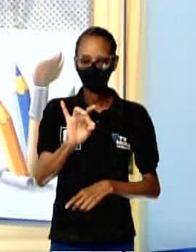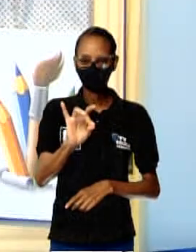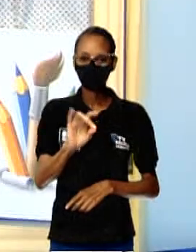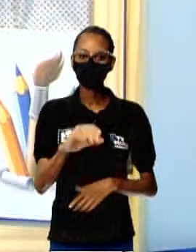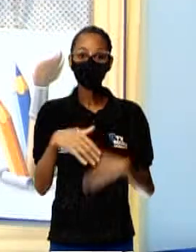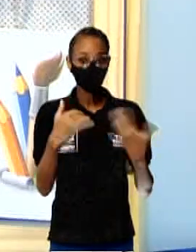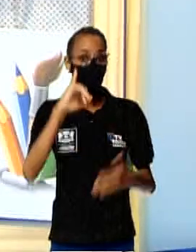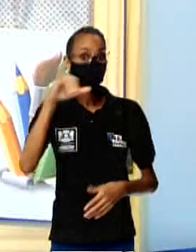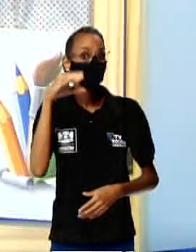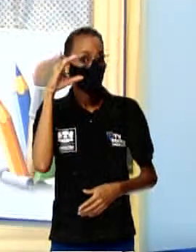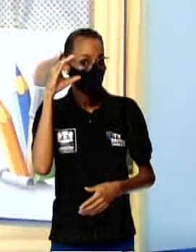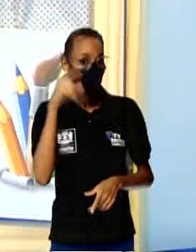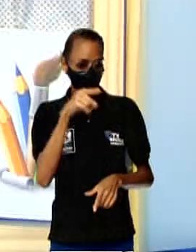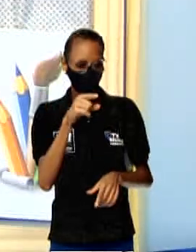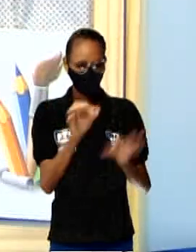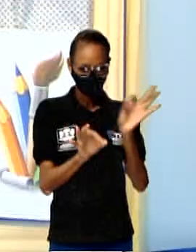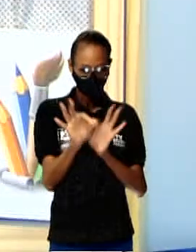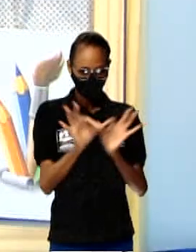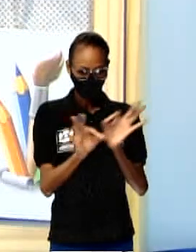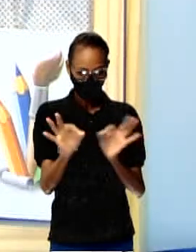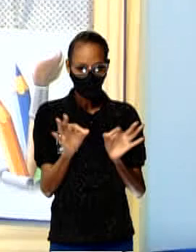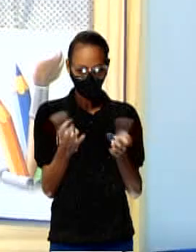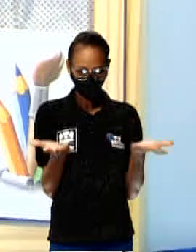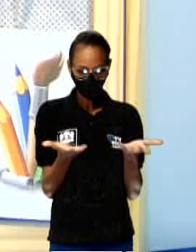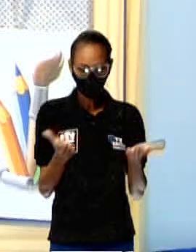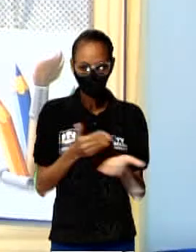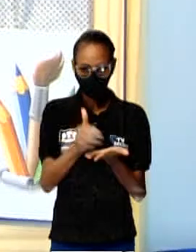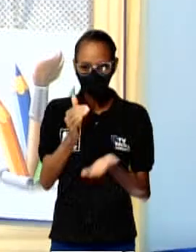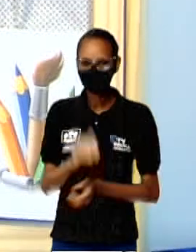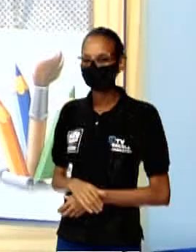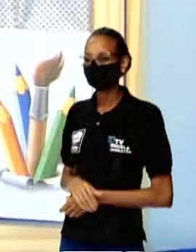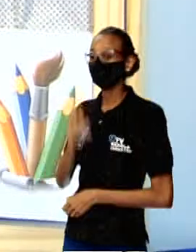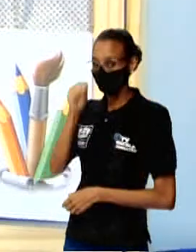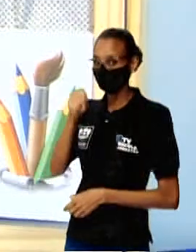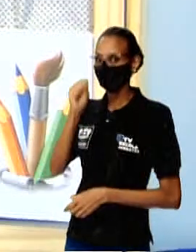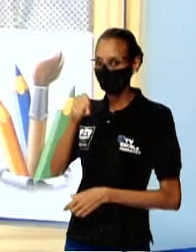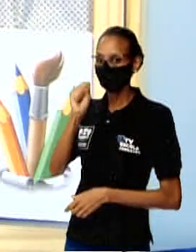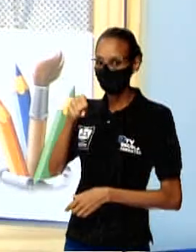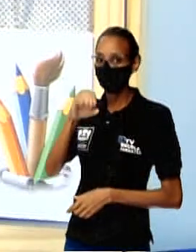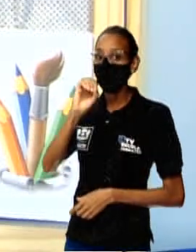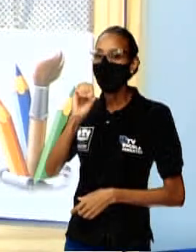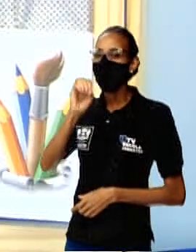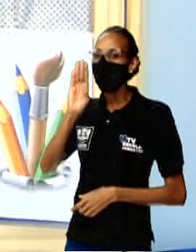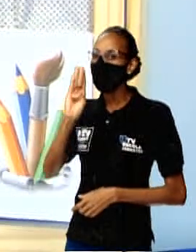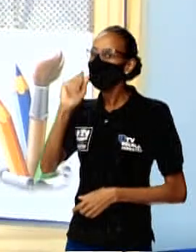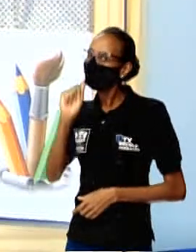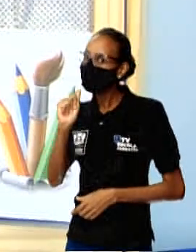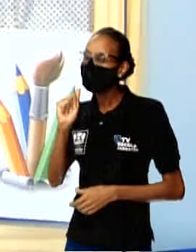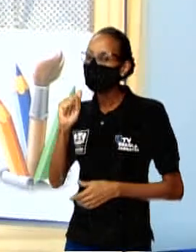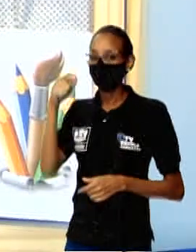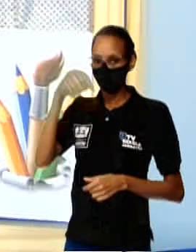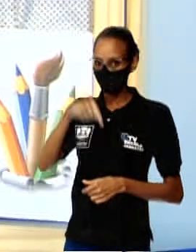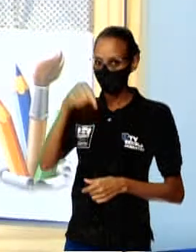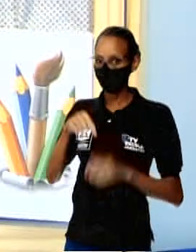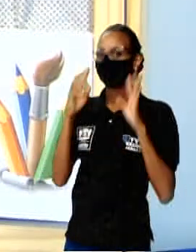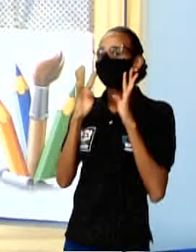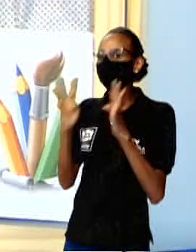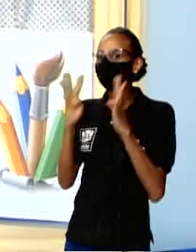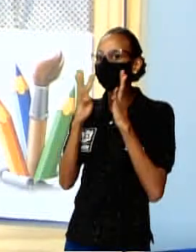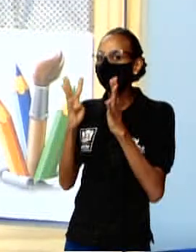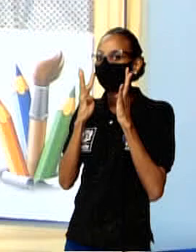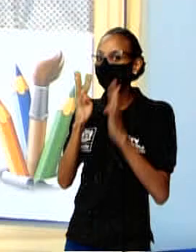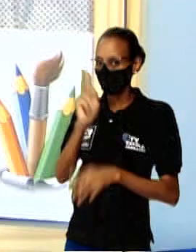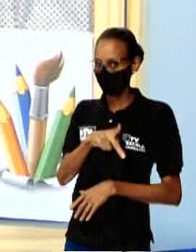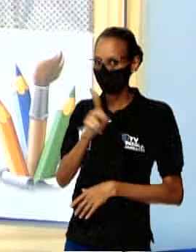está preparado para gente começar sim boba eu não vou ficar aqui prestando